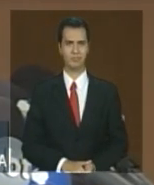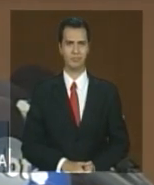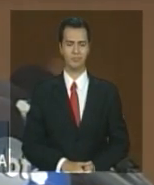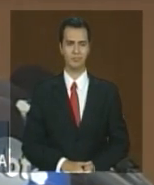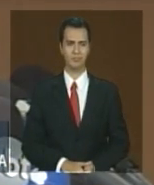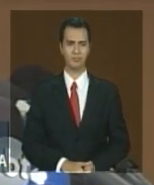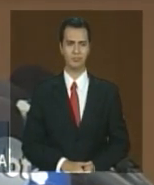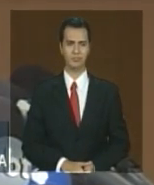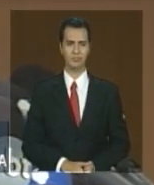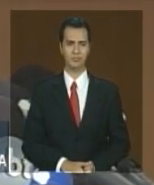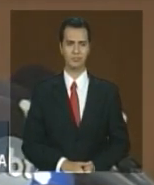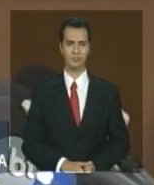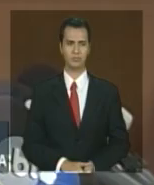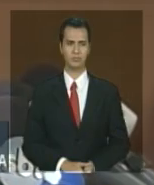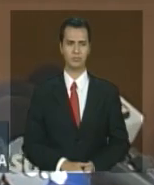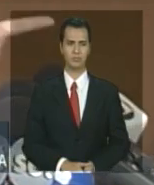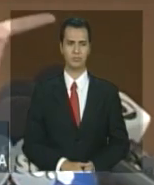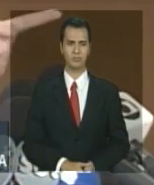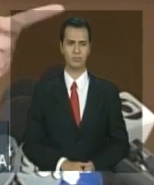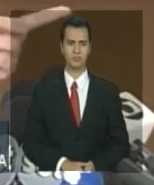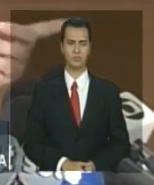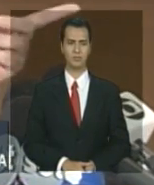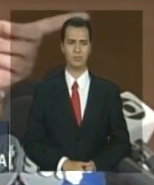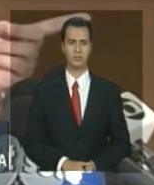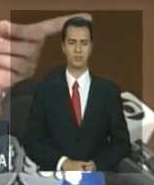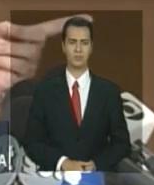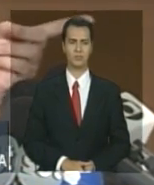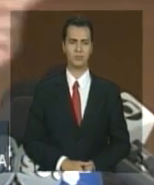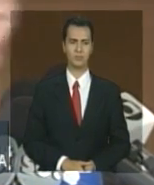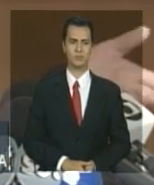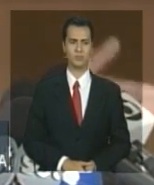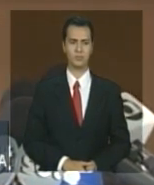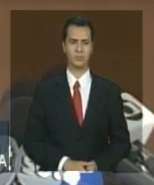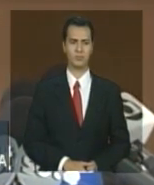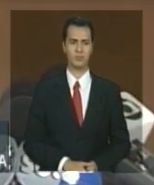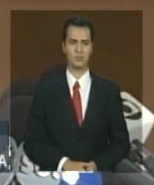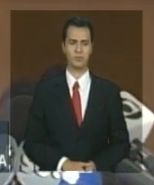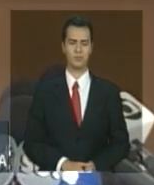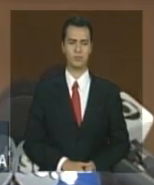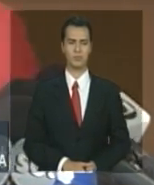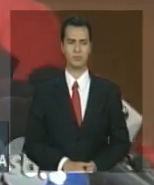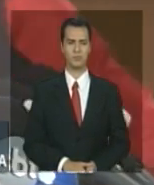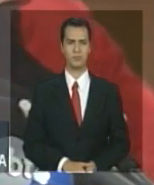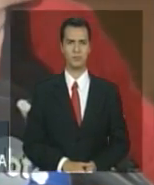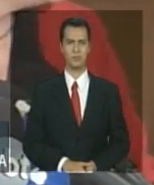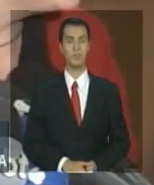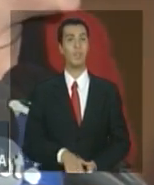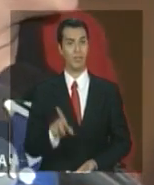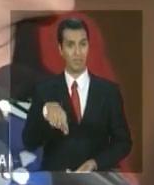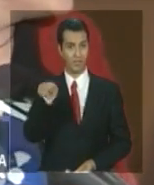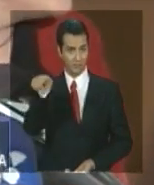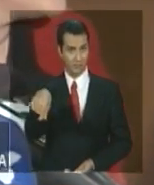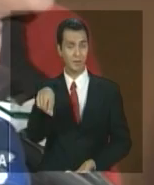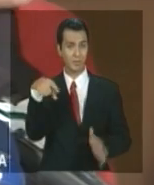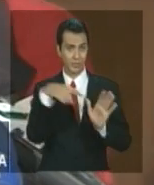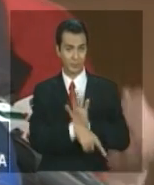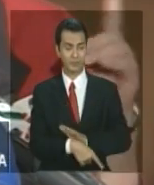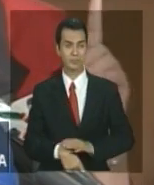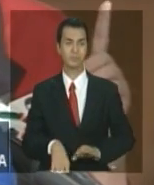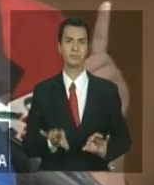agora. Só uma pergunta. É essa que vocês querem? Sim. Alguém que não fez pergunta nenhuma